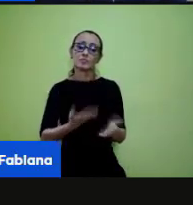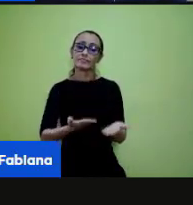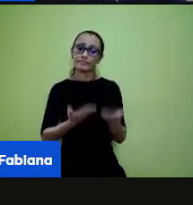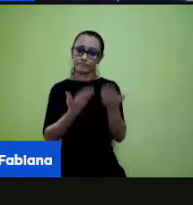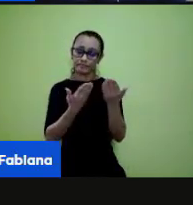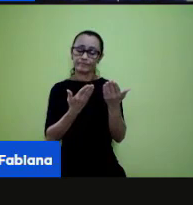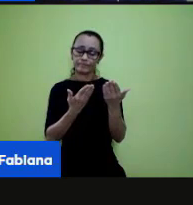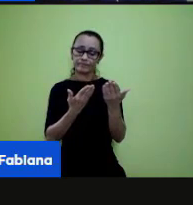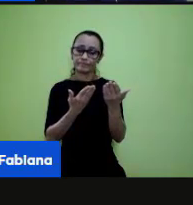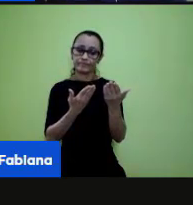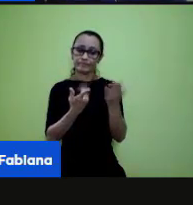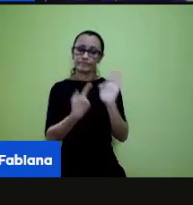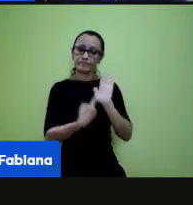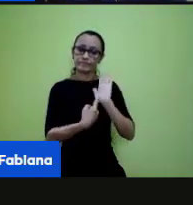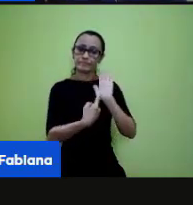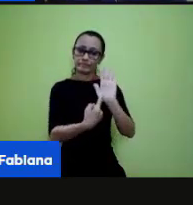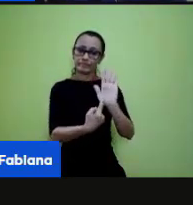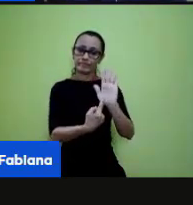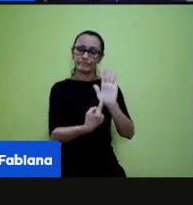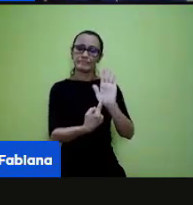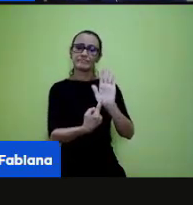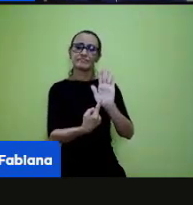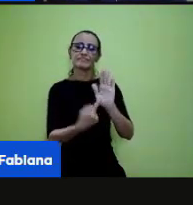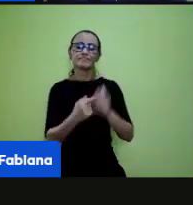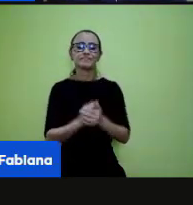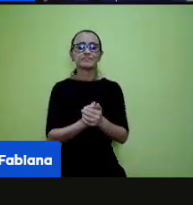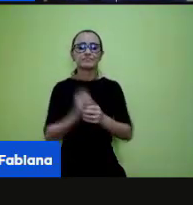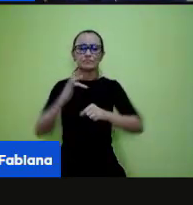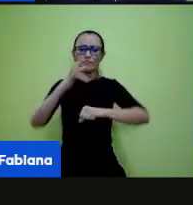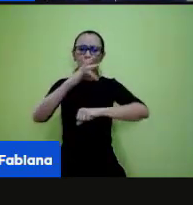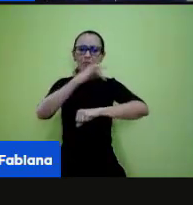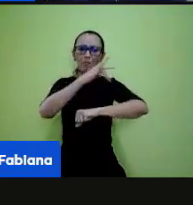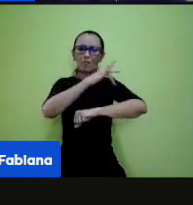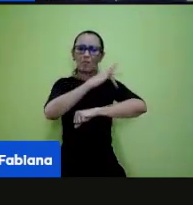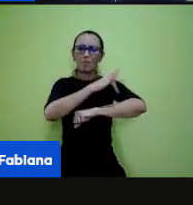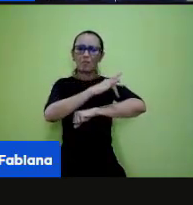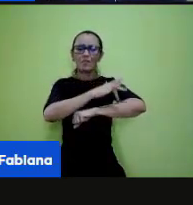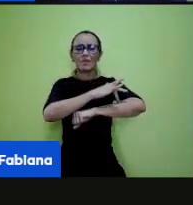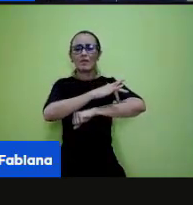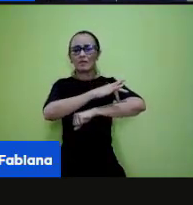vetor e transmissor hoje é o Aedes aegypti, tá? Transmissor dessa